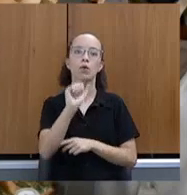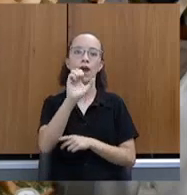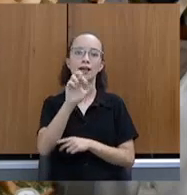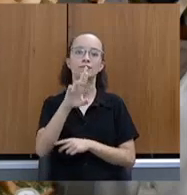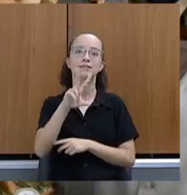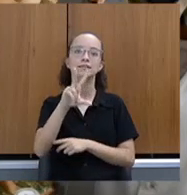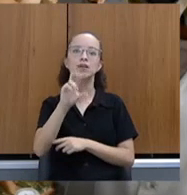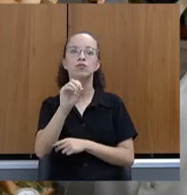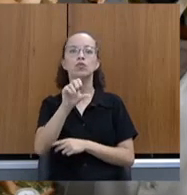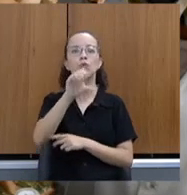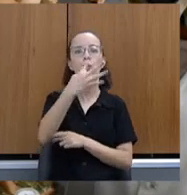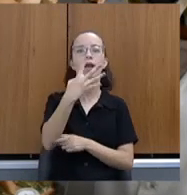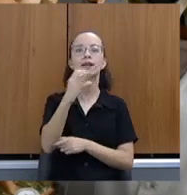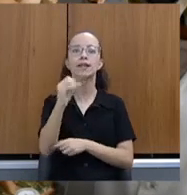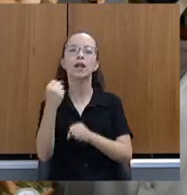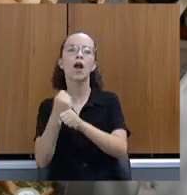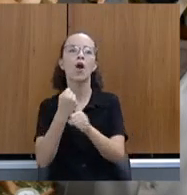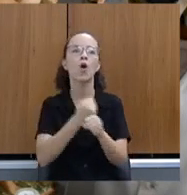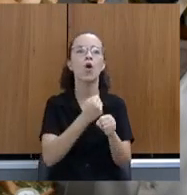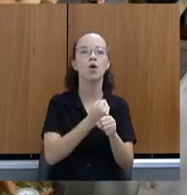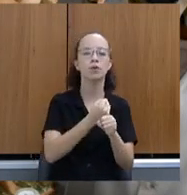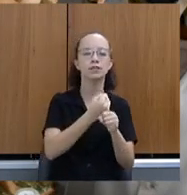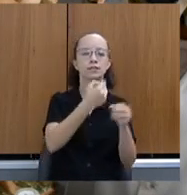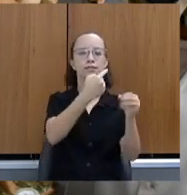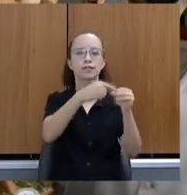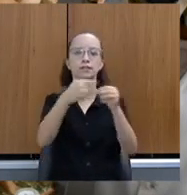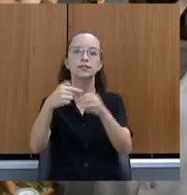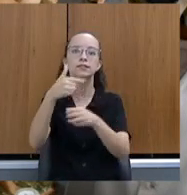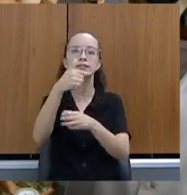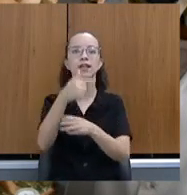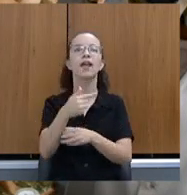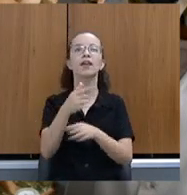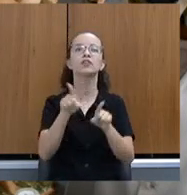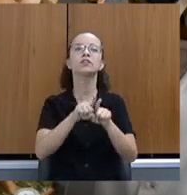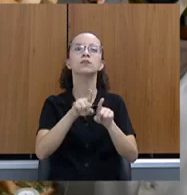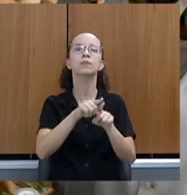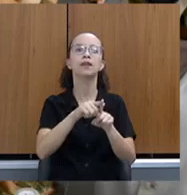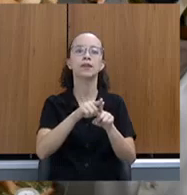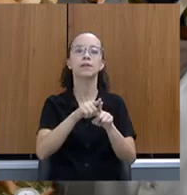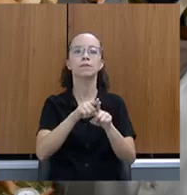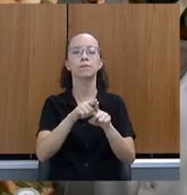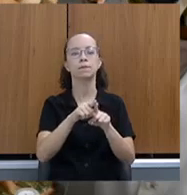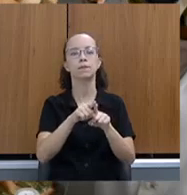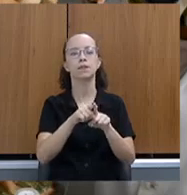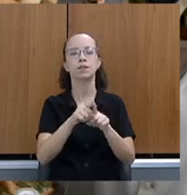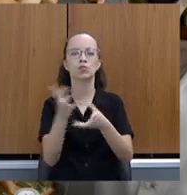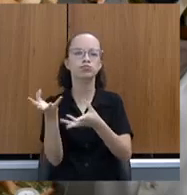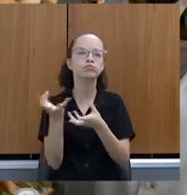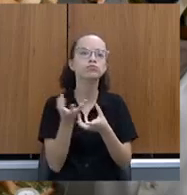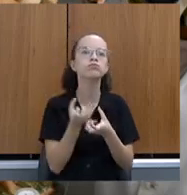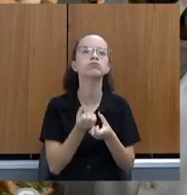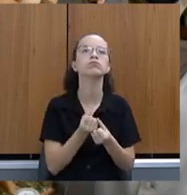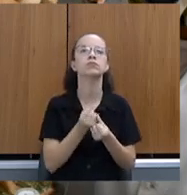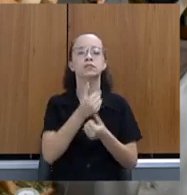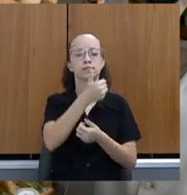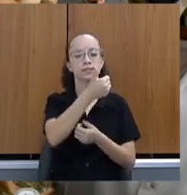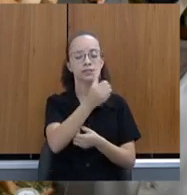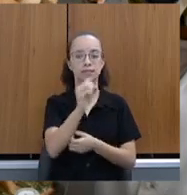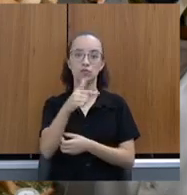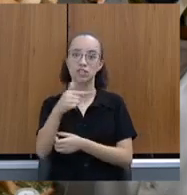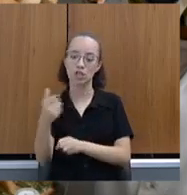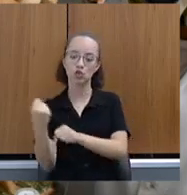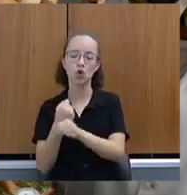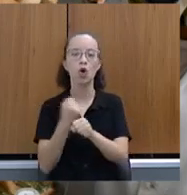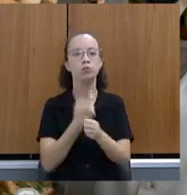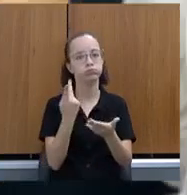40 obras sete comunidades em processo estão 264 foram recebidas 107 obras pode